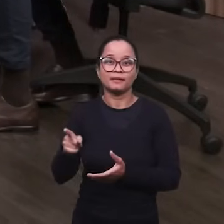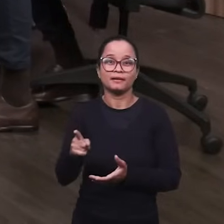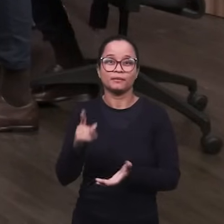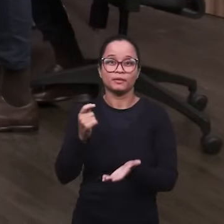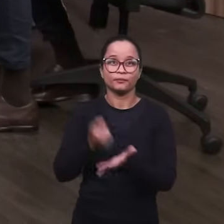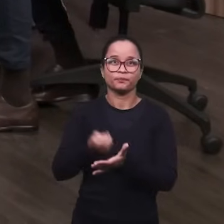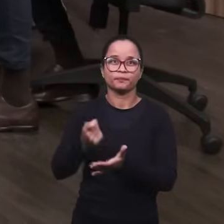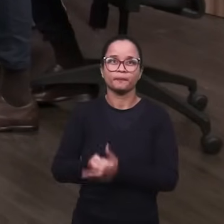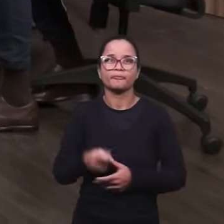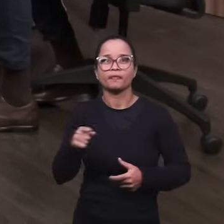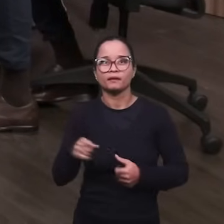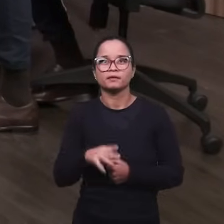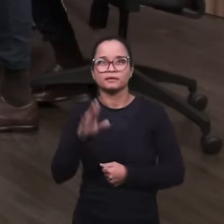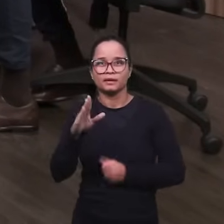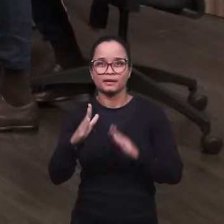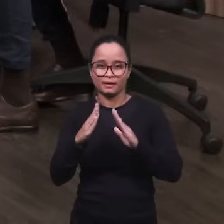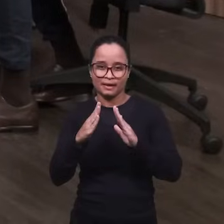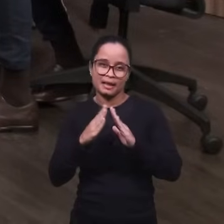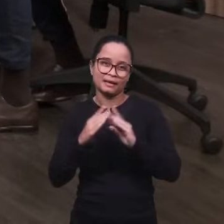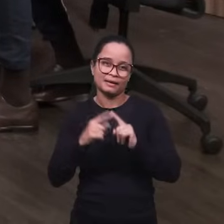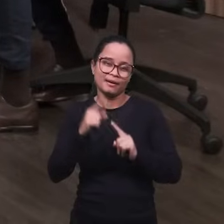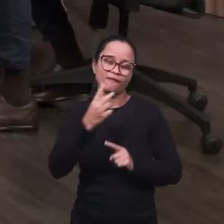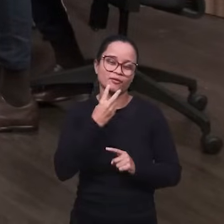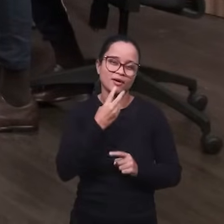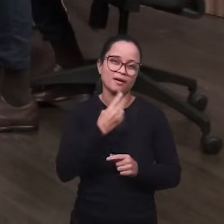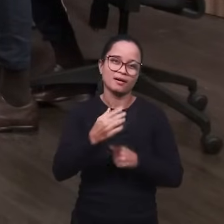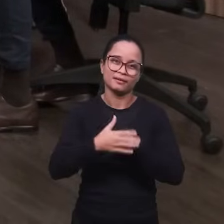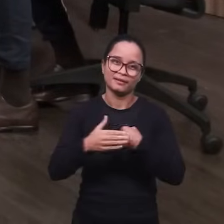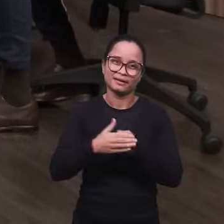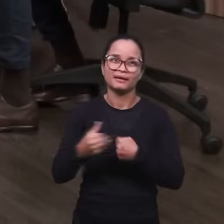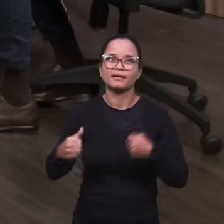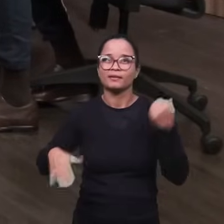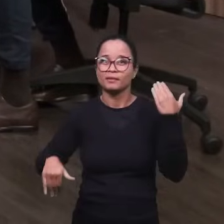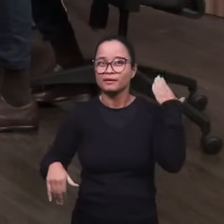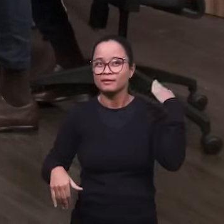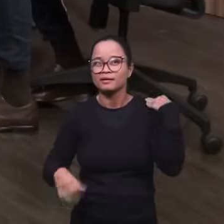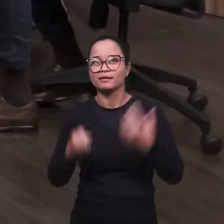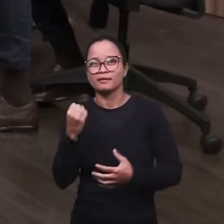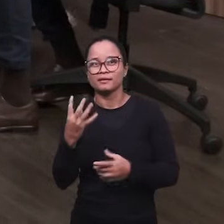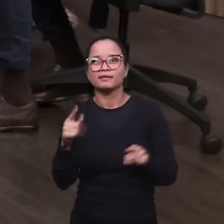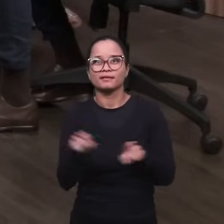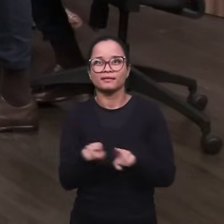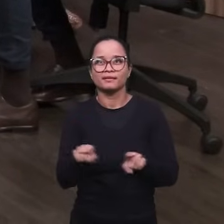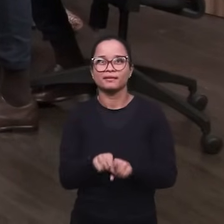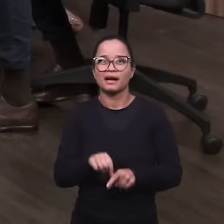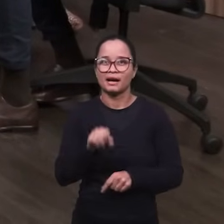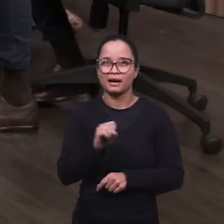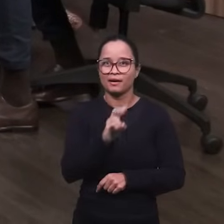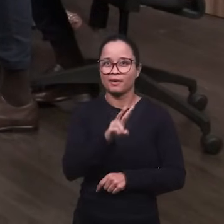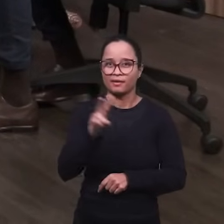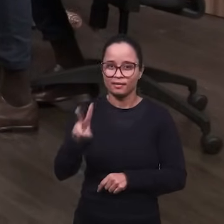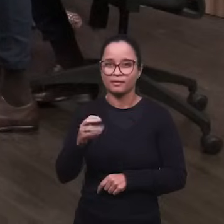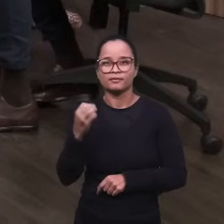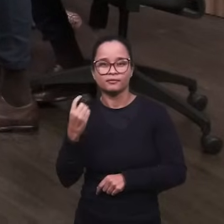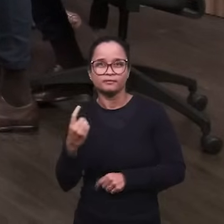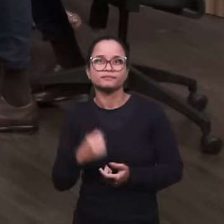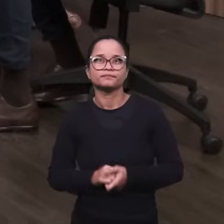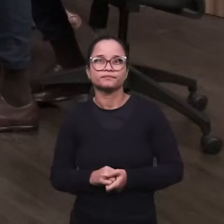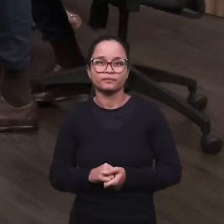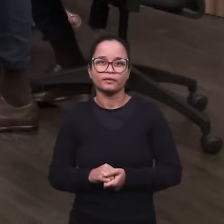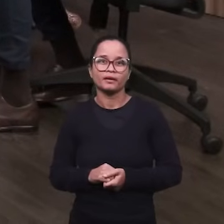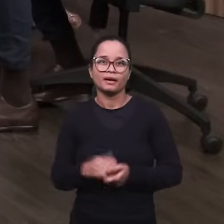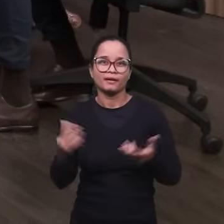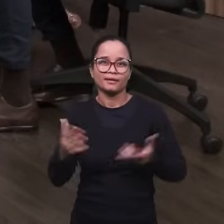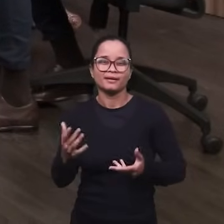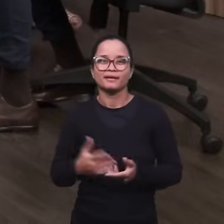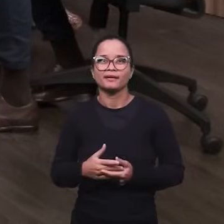igreja que eu tenho muito carinho, e Praia da Costa 4 também. Tenho muito carinho por todos esses jovens. Isso. Uma bênção. E agora a Vila Velha 1, né? Vila Velha 1,